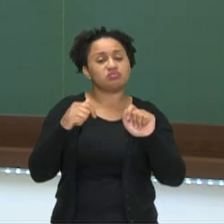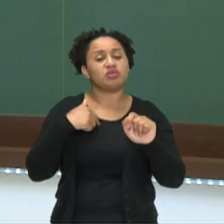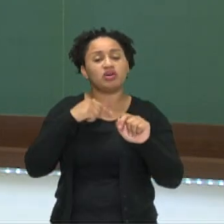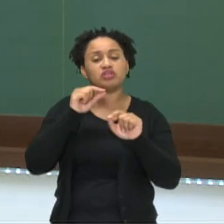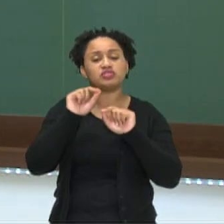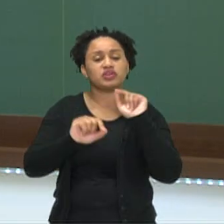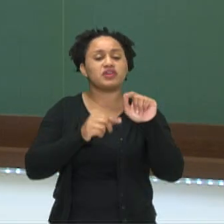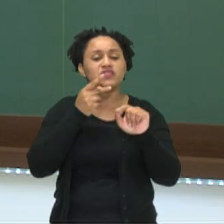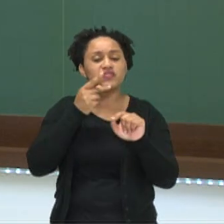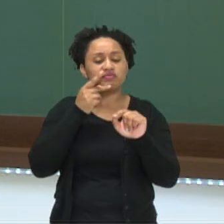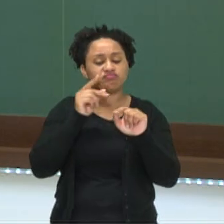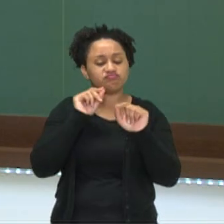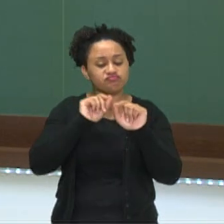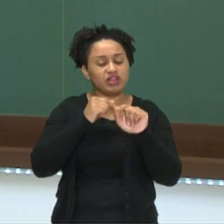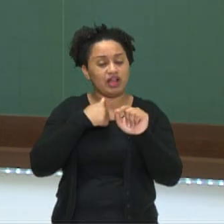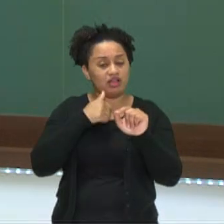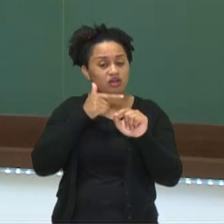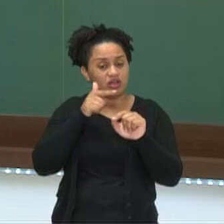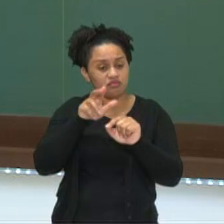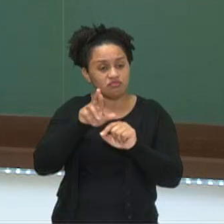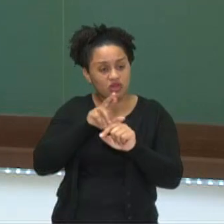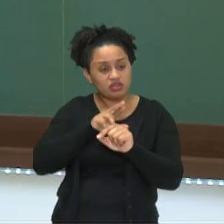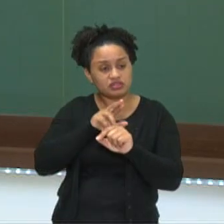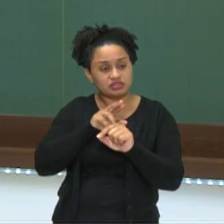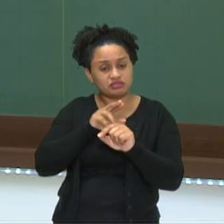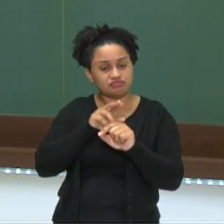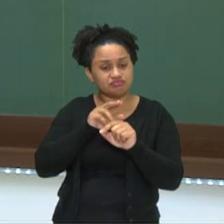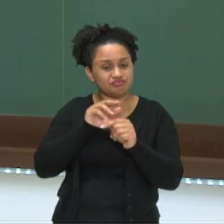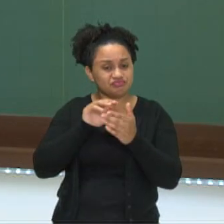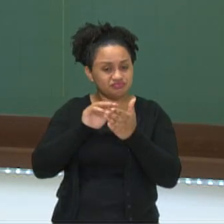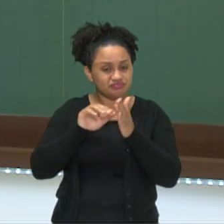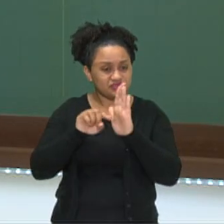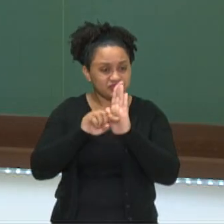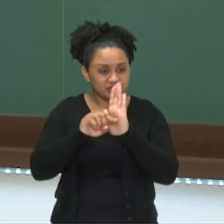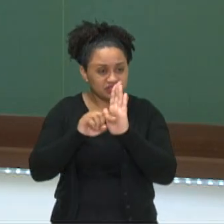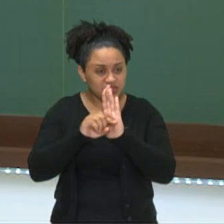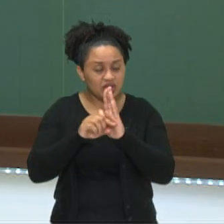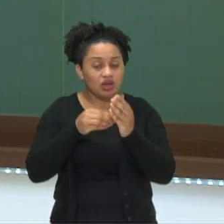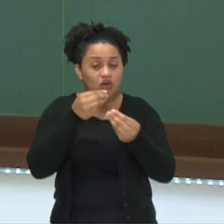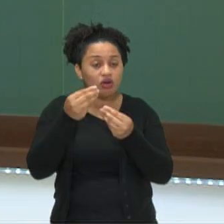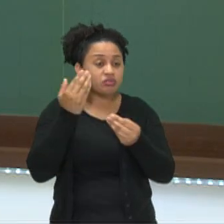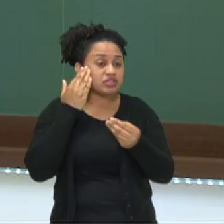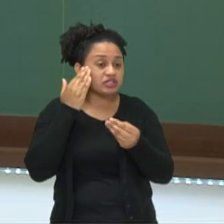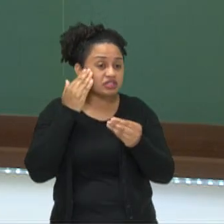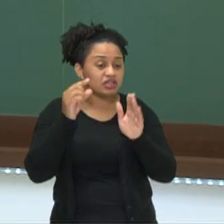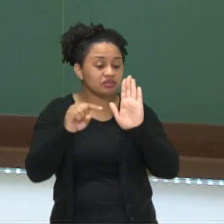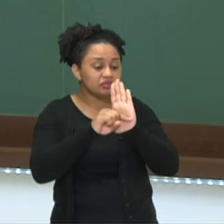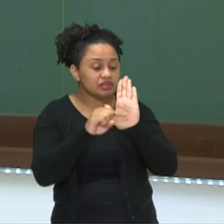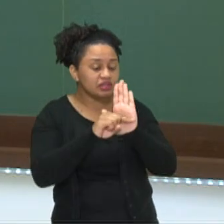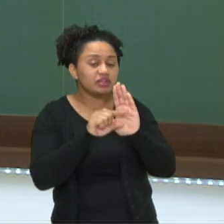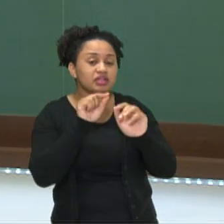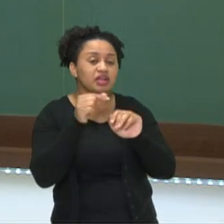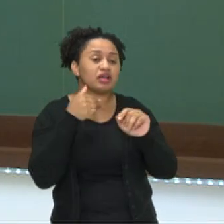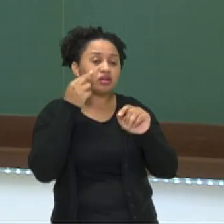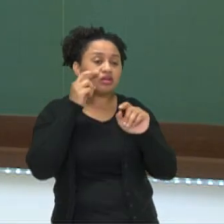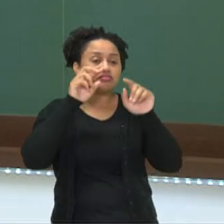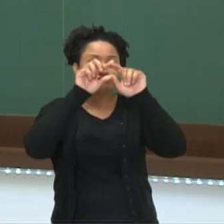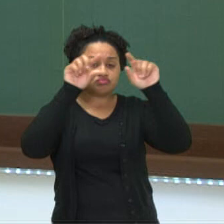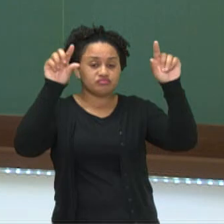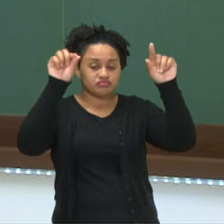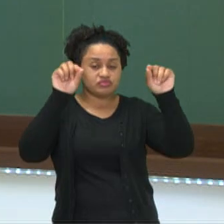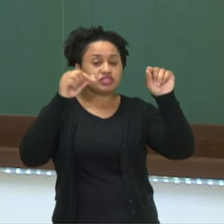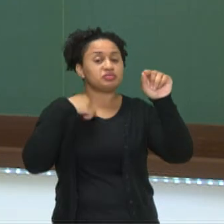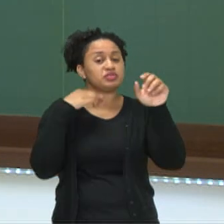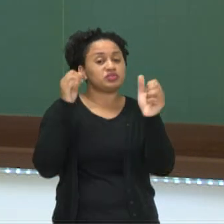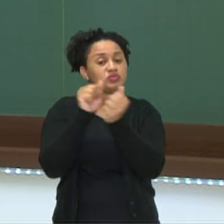vai dar negativo. Então, você decide quem deve ser negativo olhando para a expressão de cima, porque eu tenho que juntar os 2